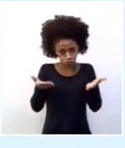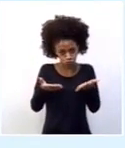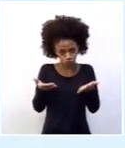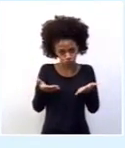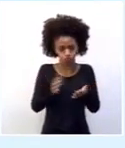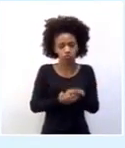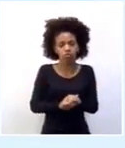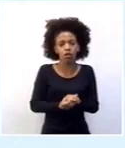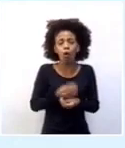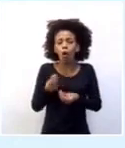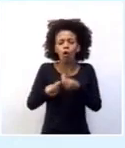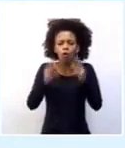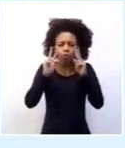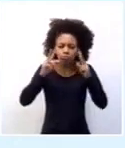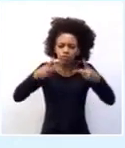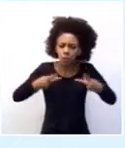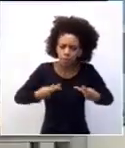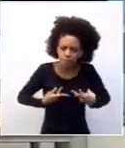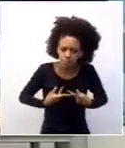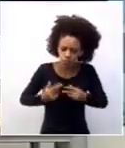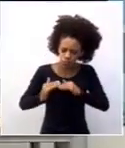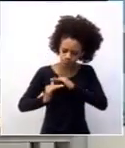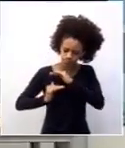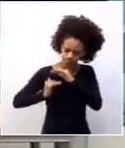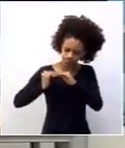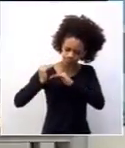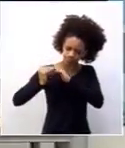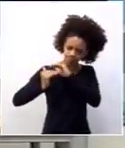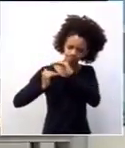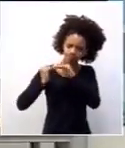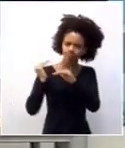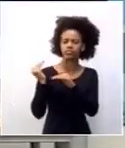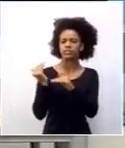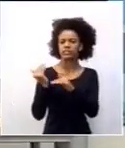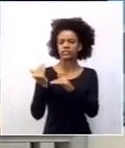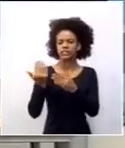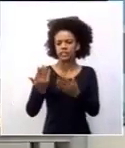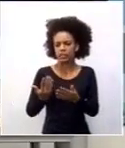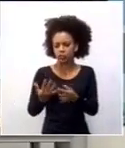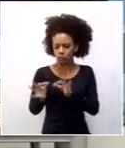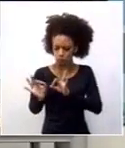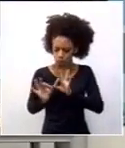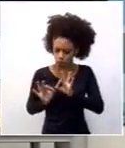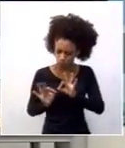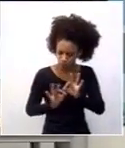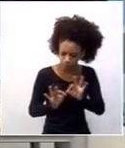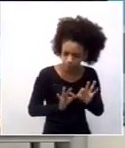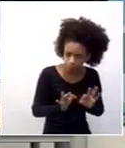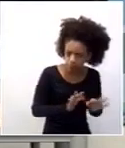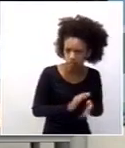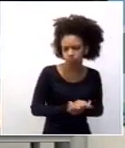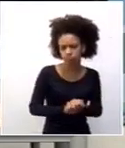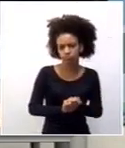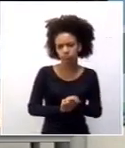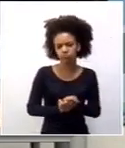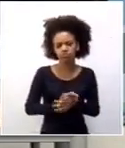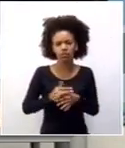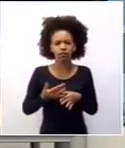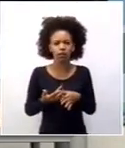ser humano começa a se estruturar de forma cada vez mais complexa e organizada, tá? A formação dos